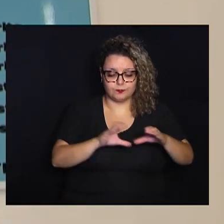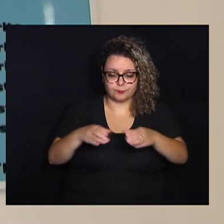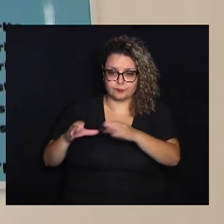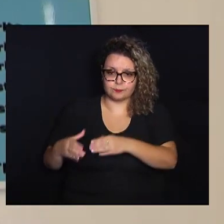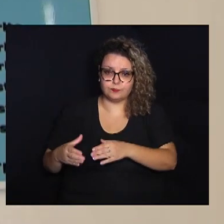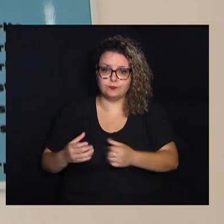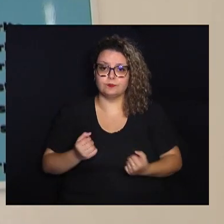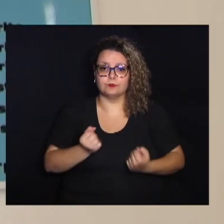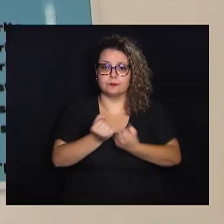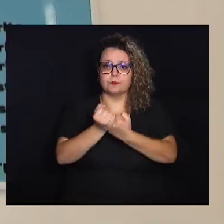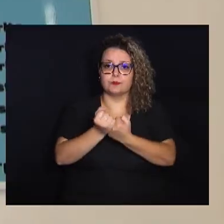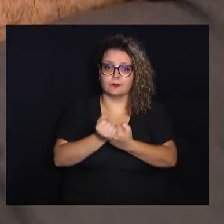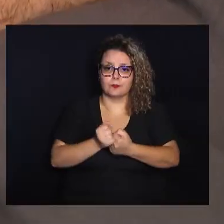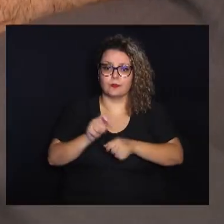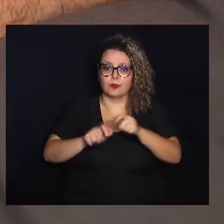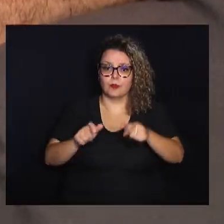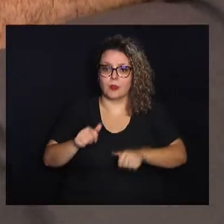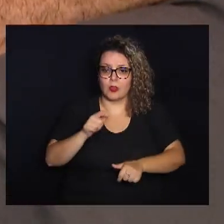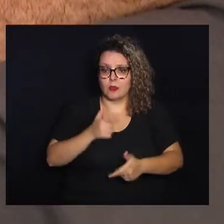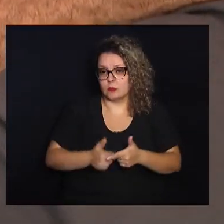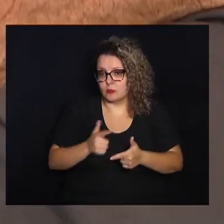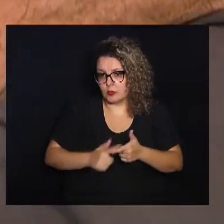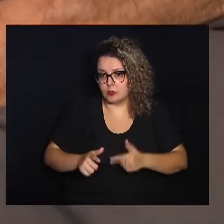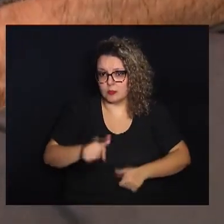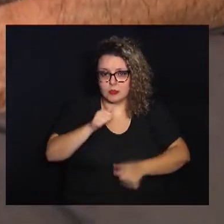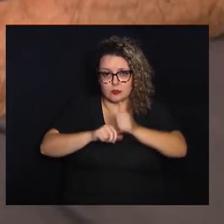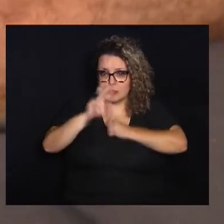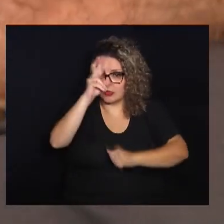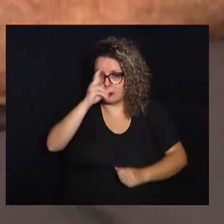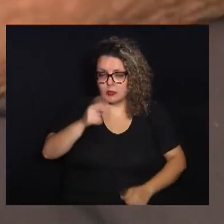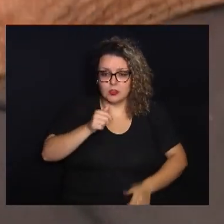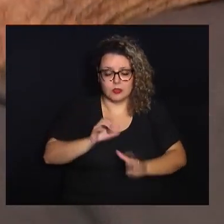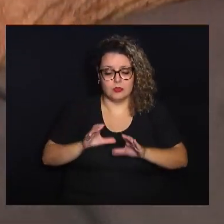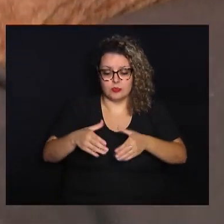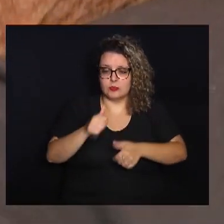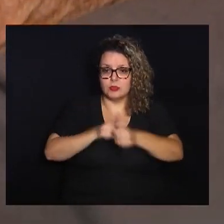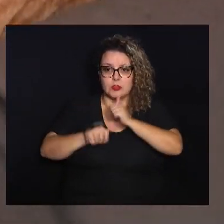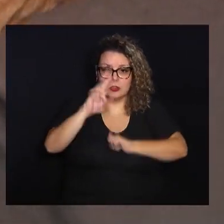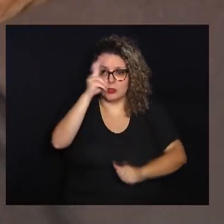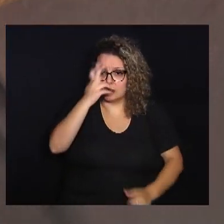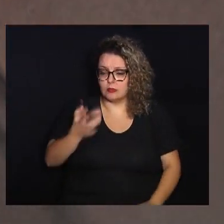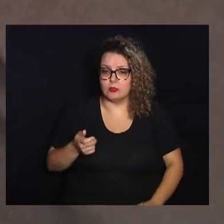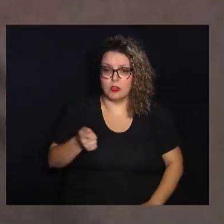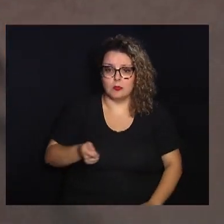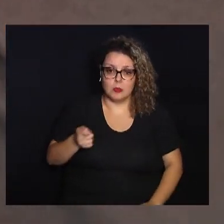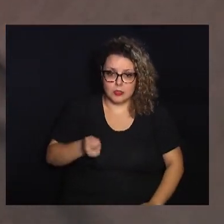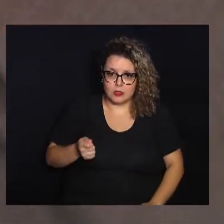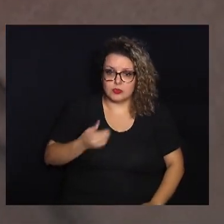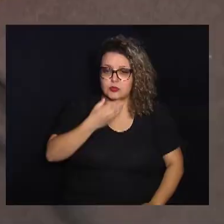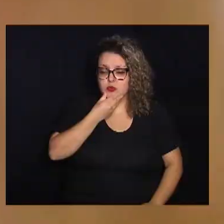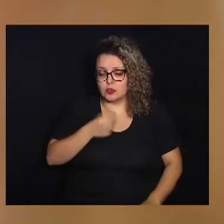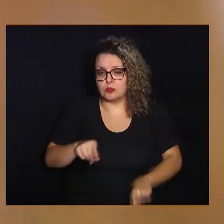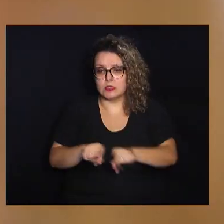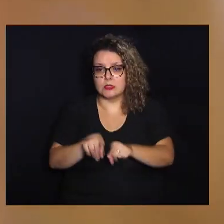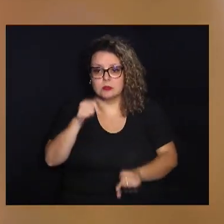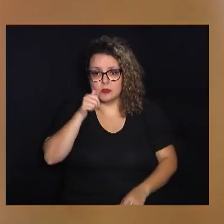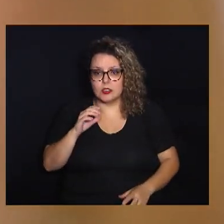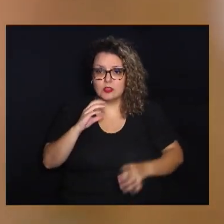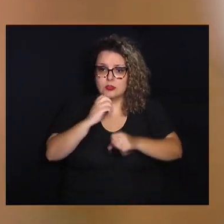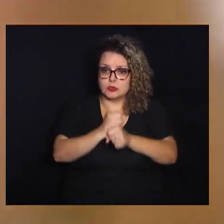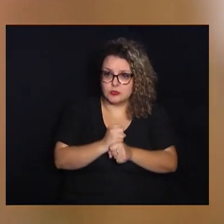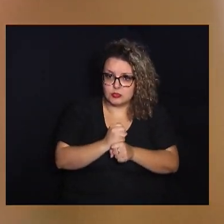as pessoas que têm problema com álcool. O Grupo dos Alcoólicos Anônimos é uma associação de homens e mulheres que se unem